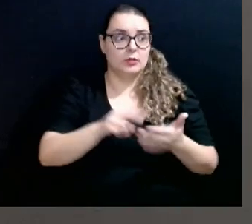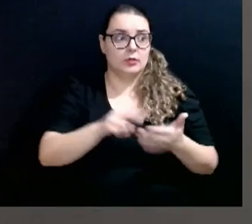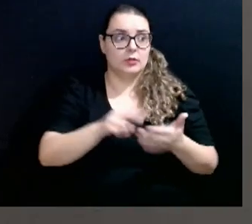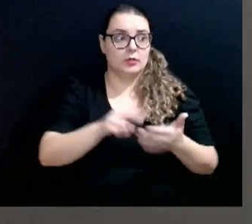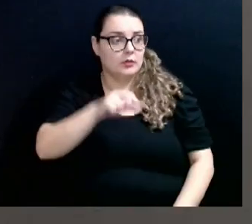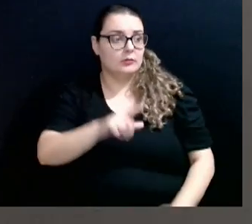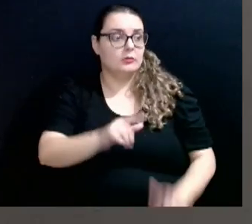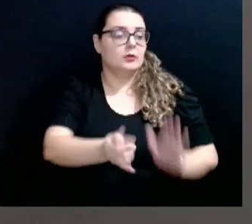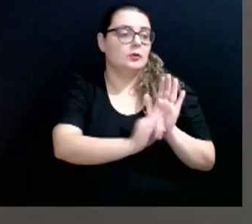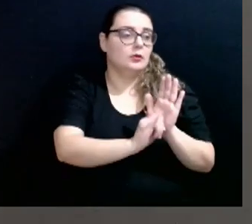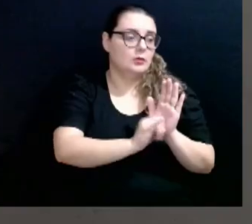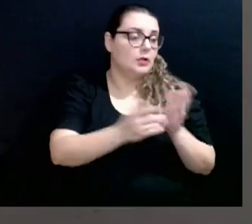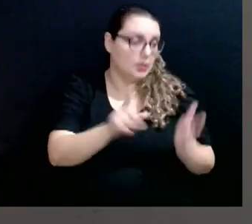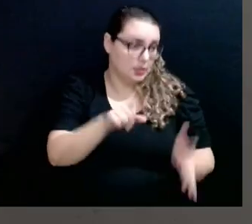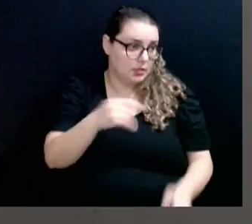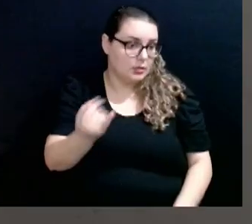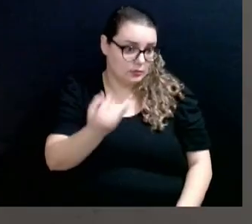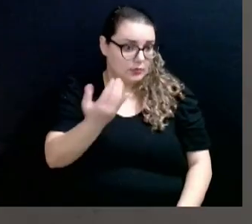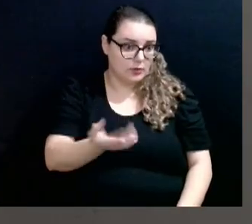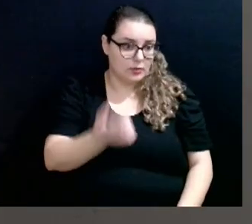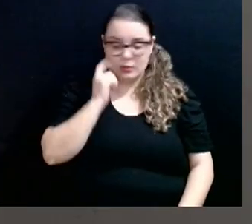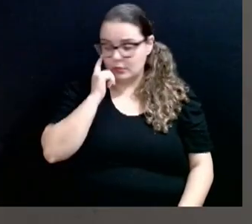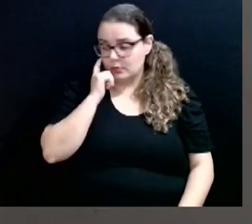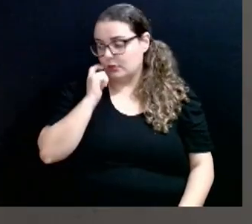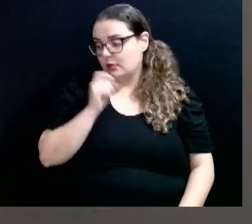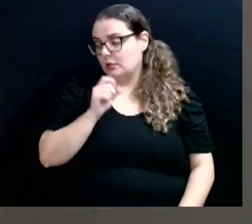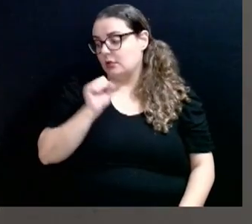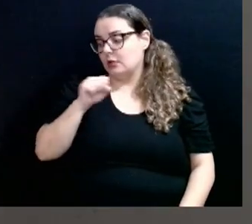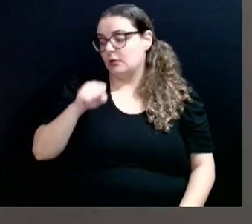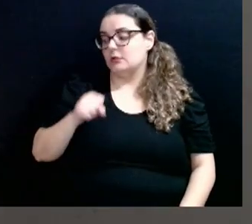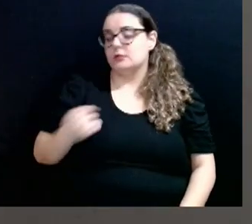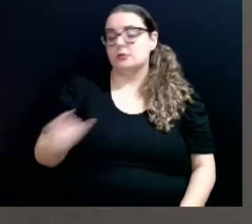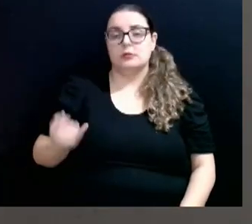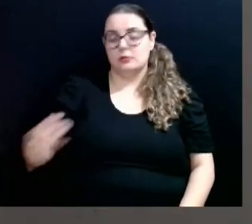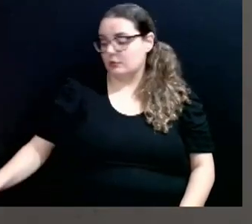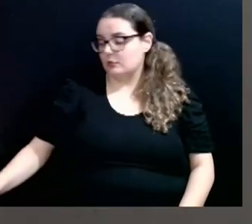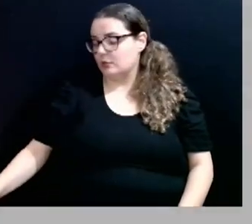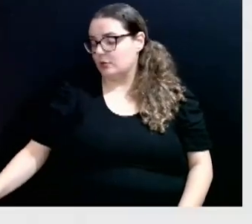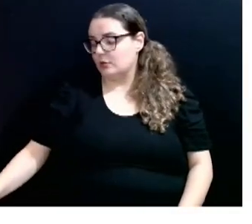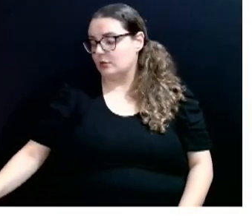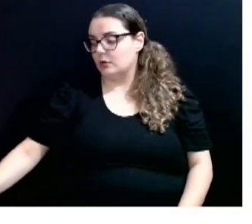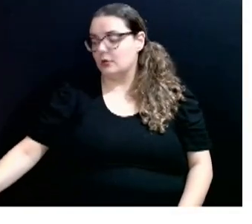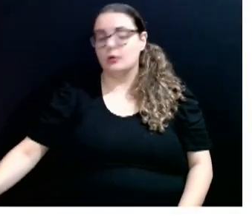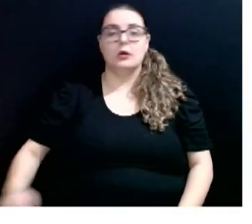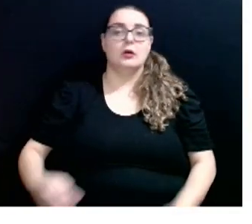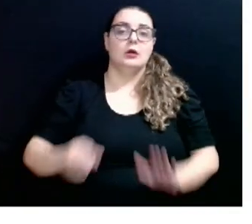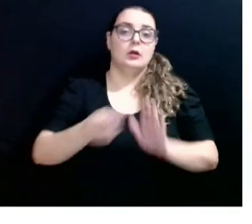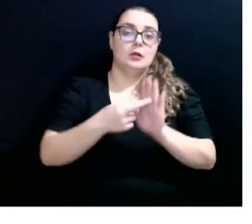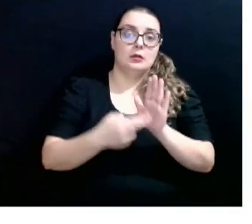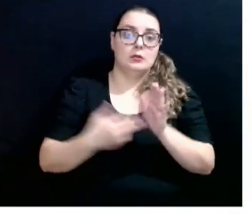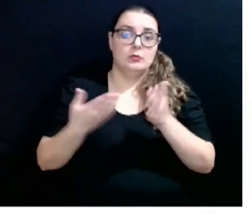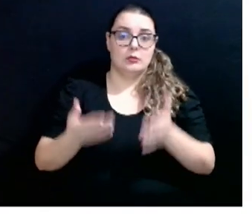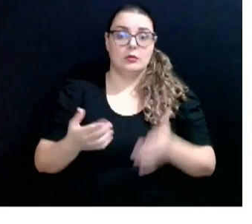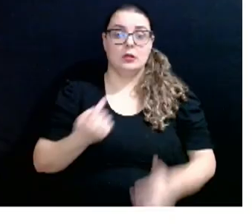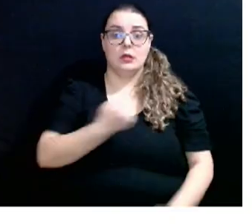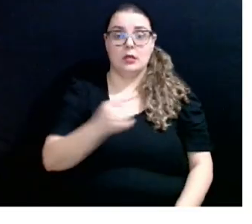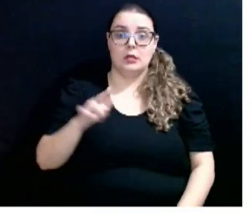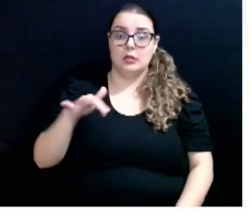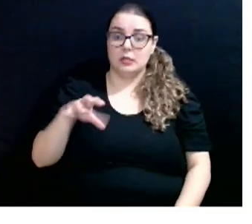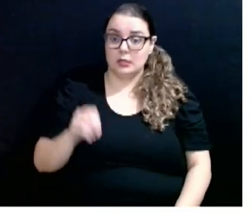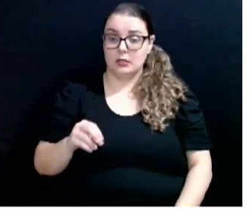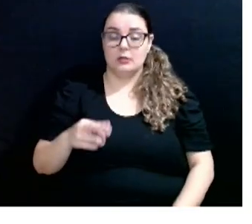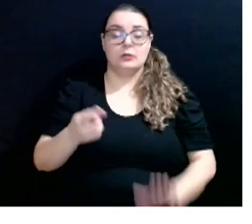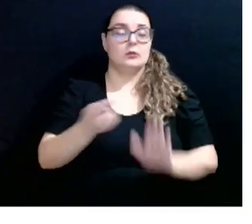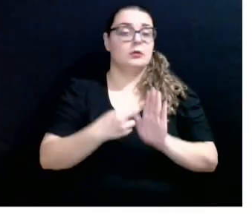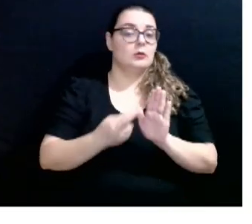é importantíssimo isso, né? Isso é o fundamental, né? Porque no edital está a regra do jogo, né? Cada leilão tem a sua regra do jogo e ela